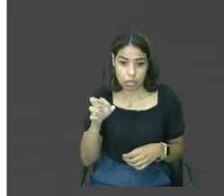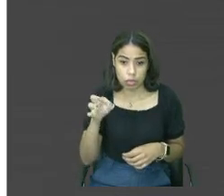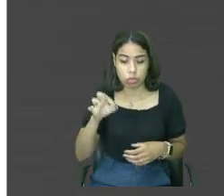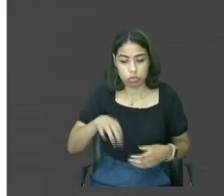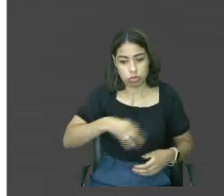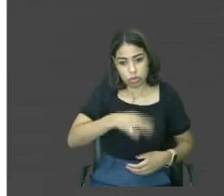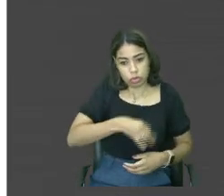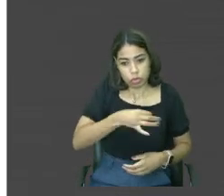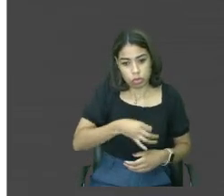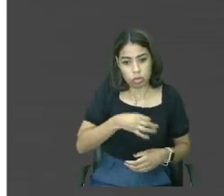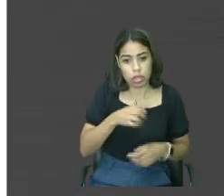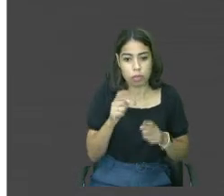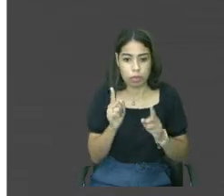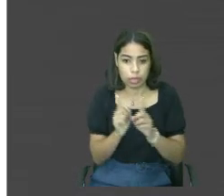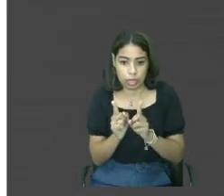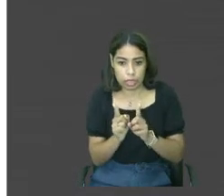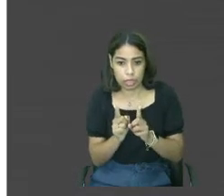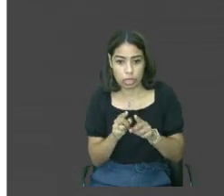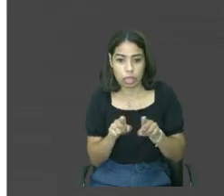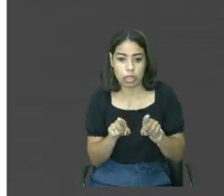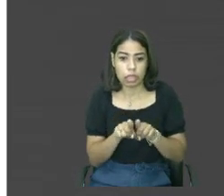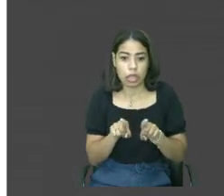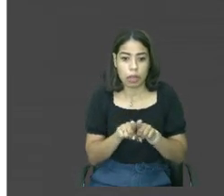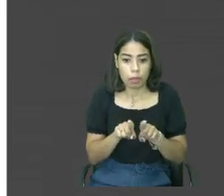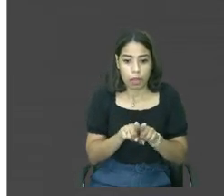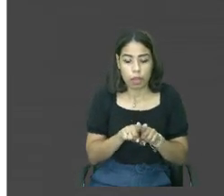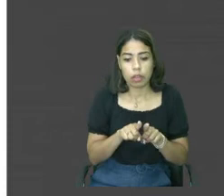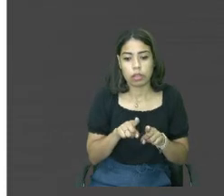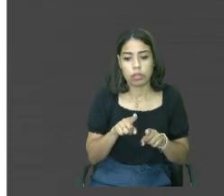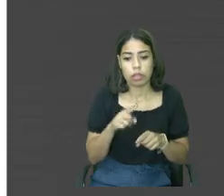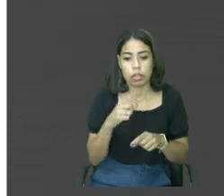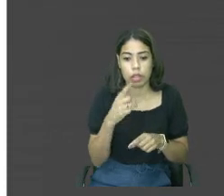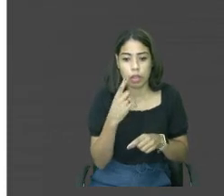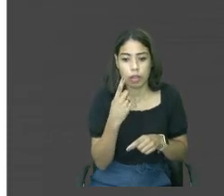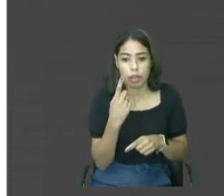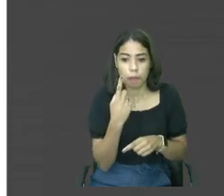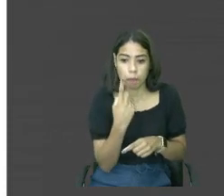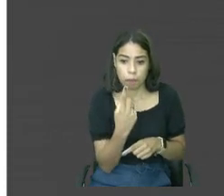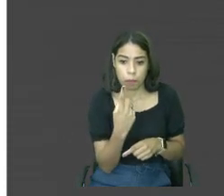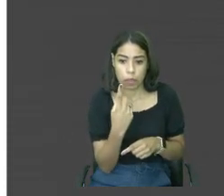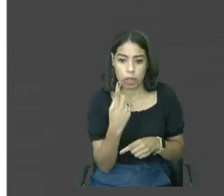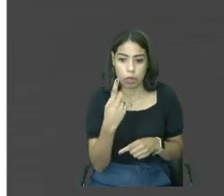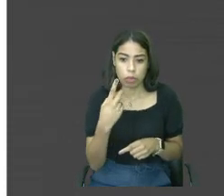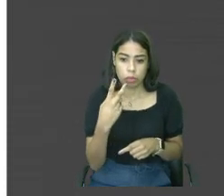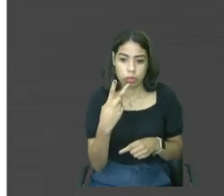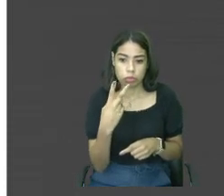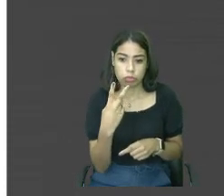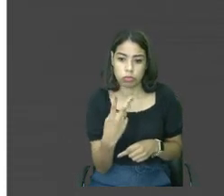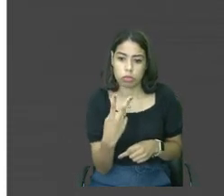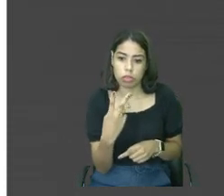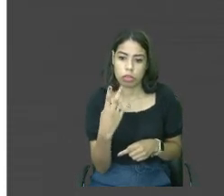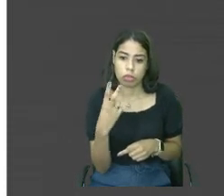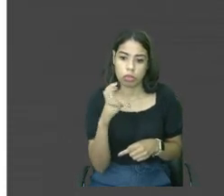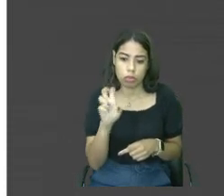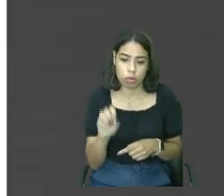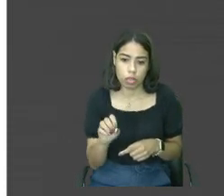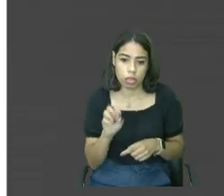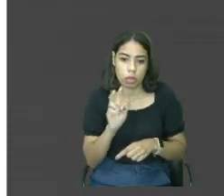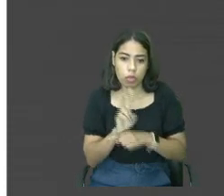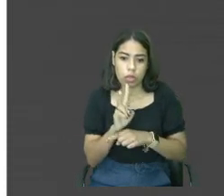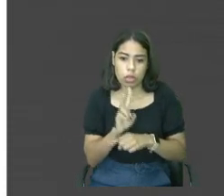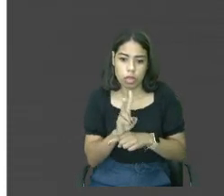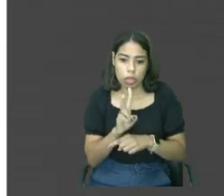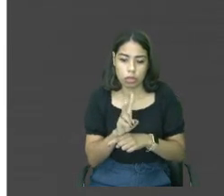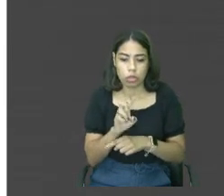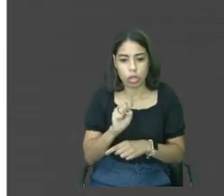1.390 cuidados com estomas. Isso tudo é média mês, tá? Então, é um valor mensal, uma média